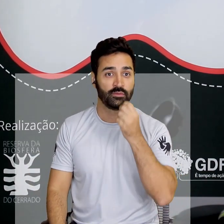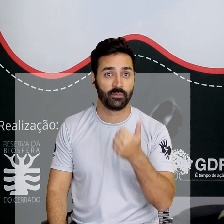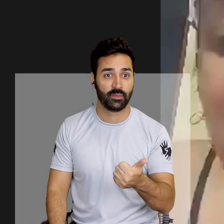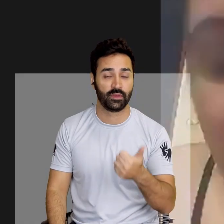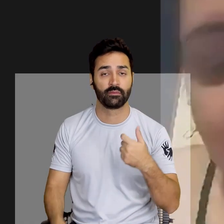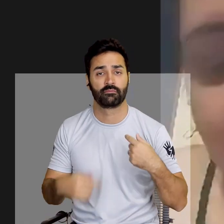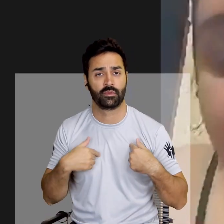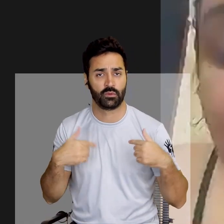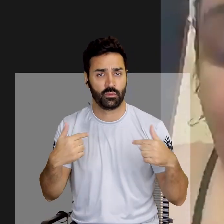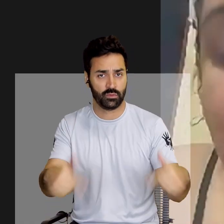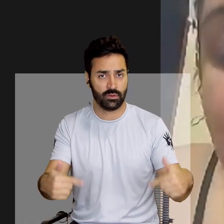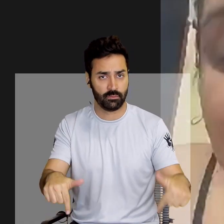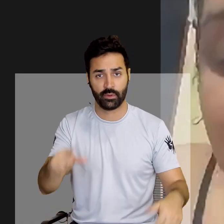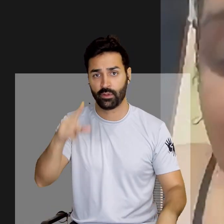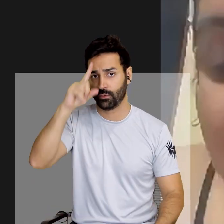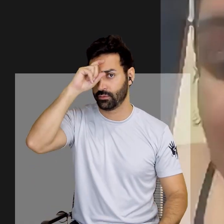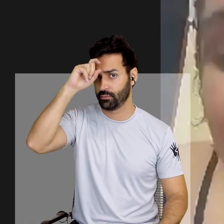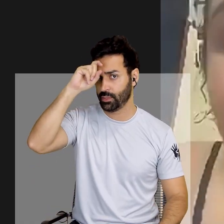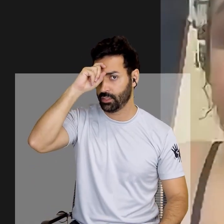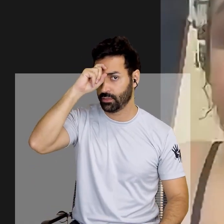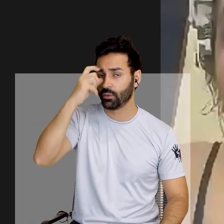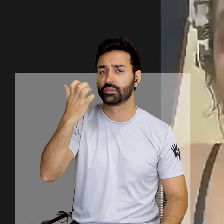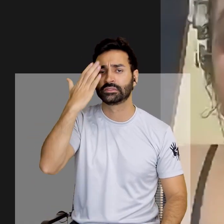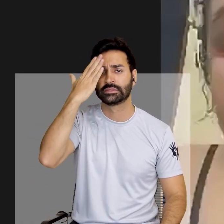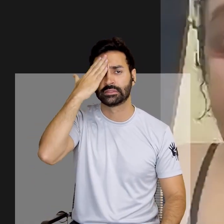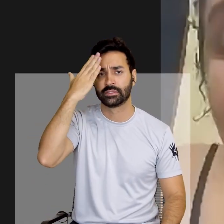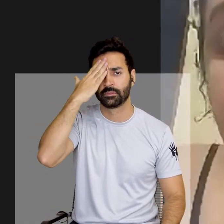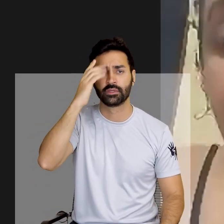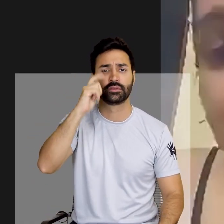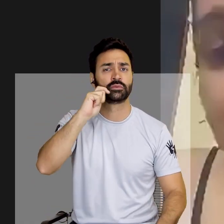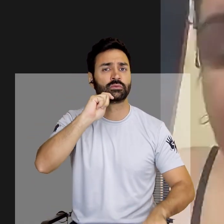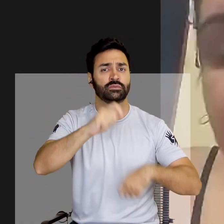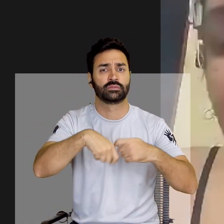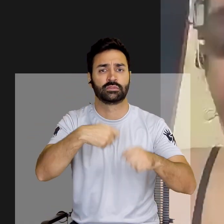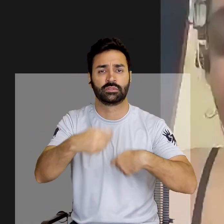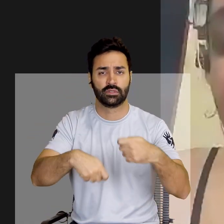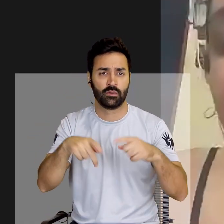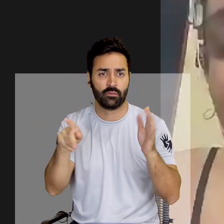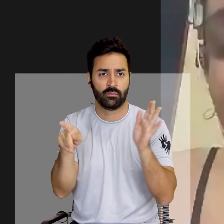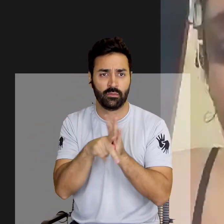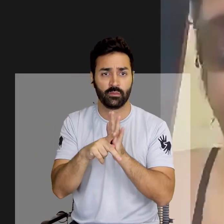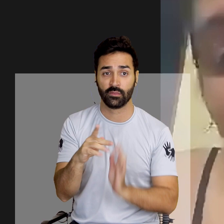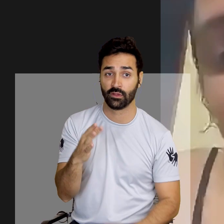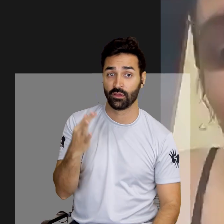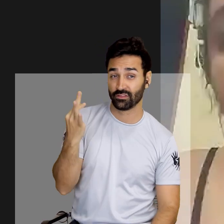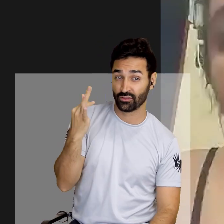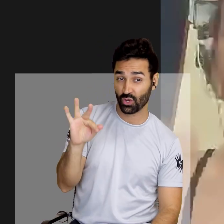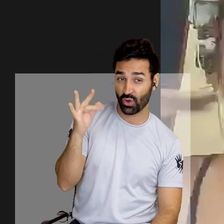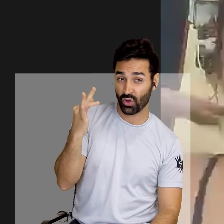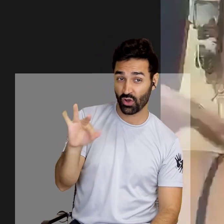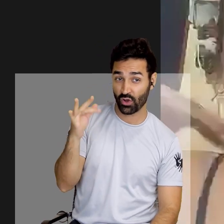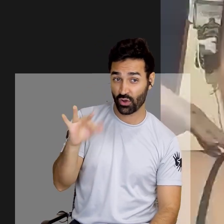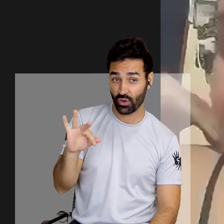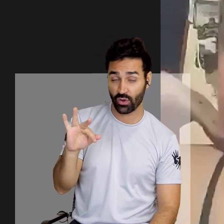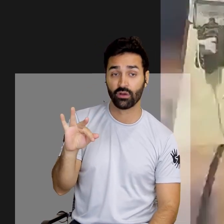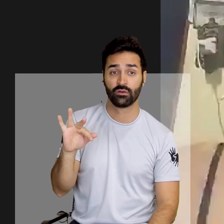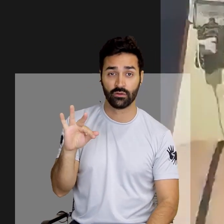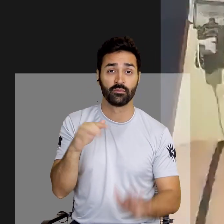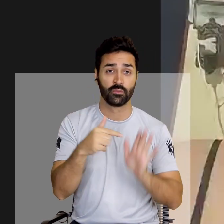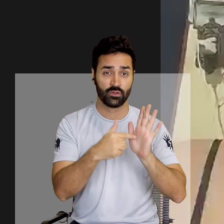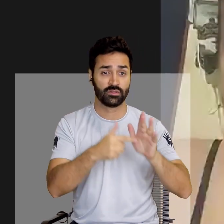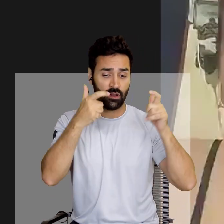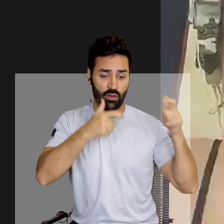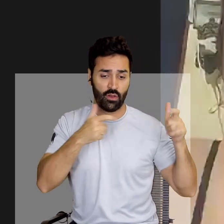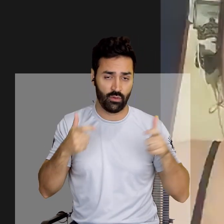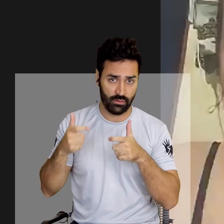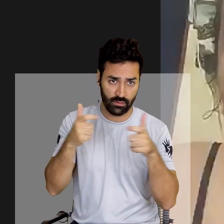em hospital. Eu queria muito saber os sinais de dor, se eu posso falar o sinal da dor e localizar,